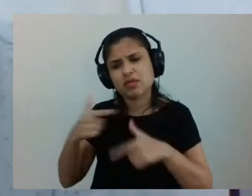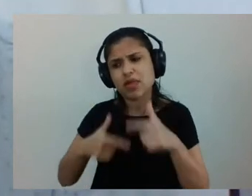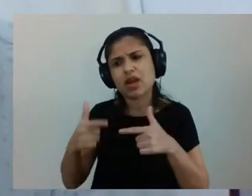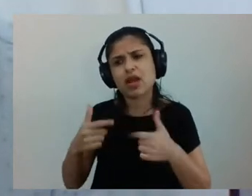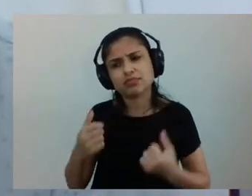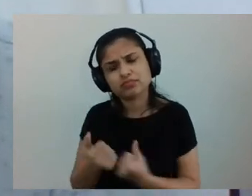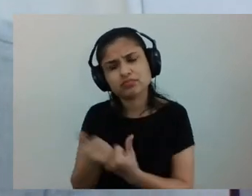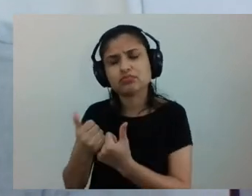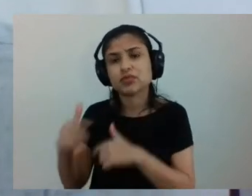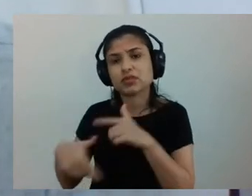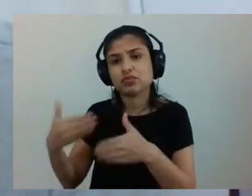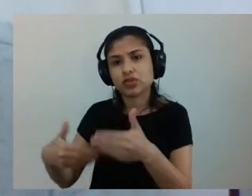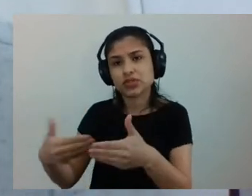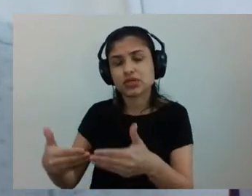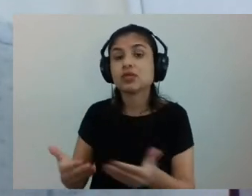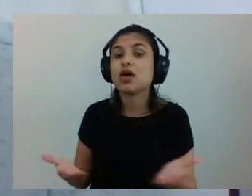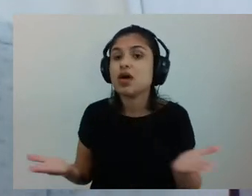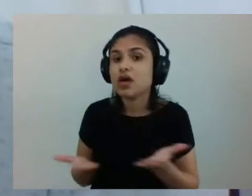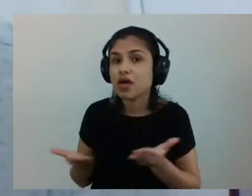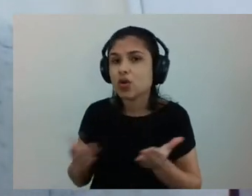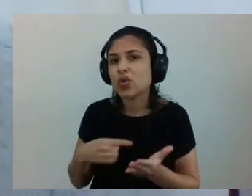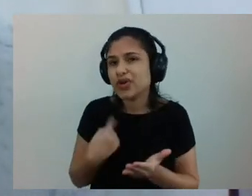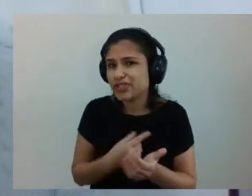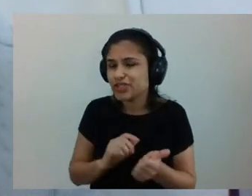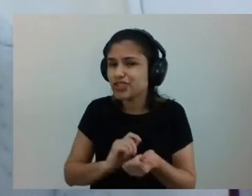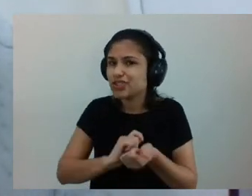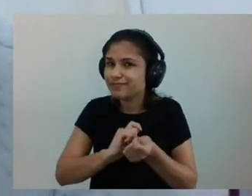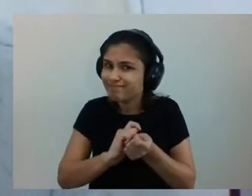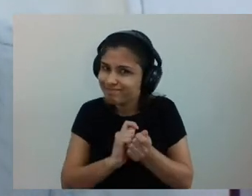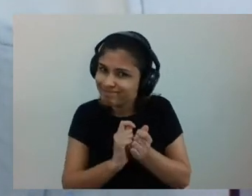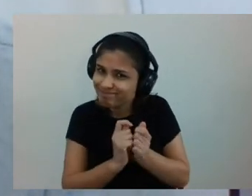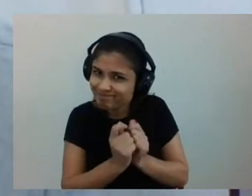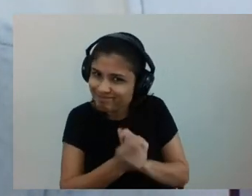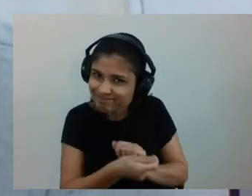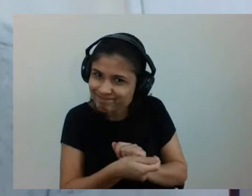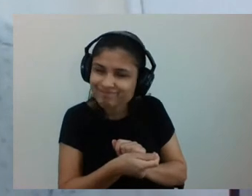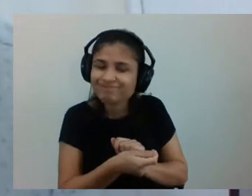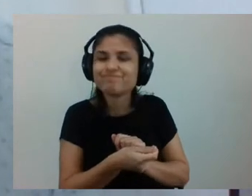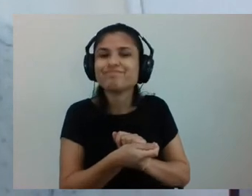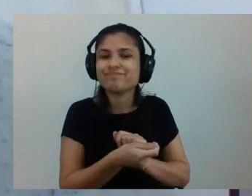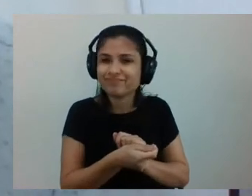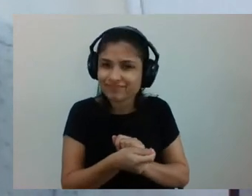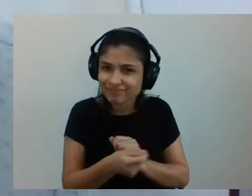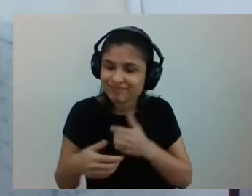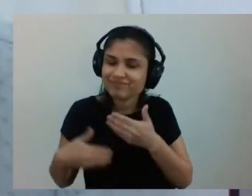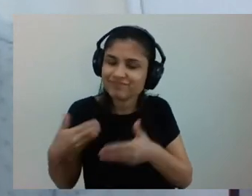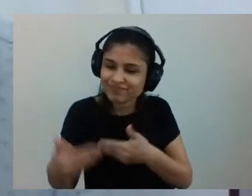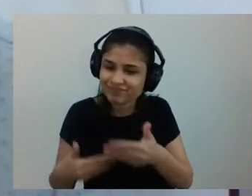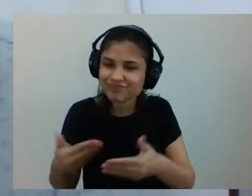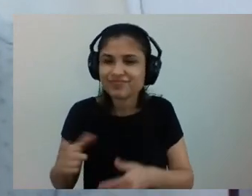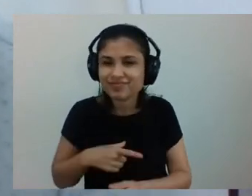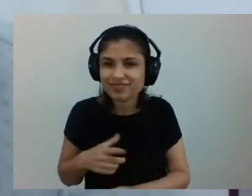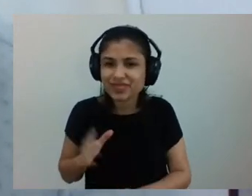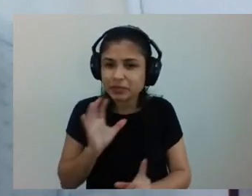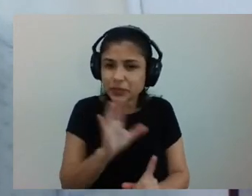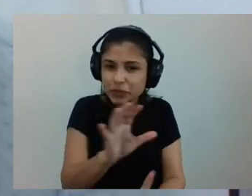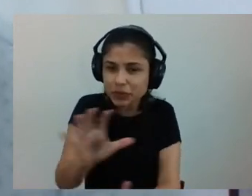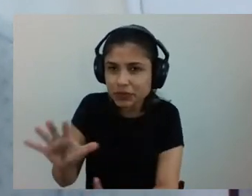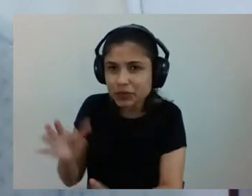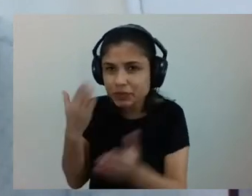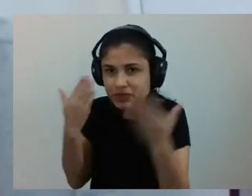vez que nós estamos passando por uma adaptação que certamente causará grandes efeitos psicológicos em